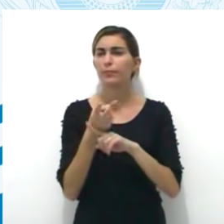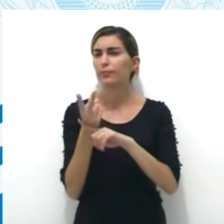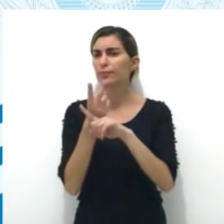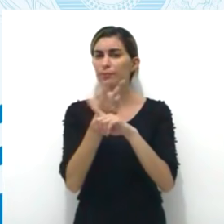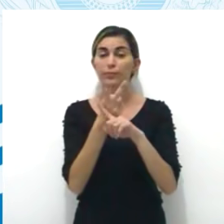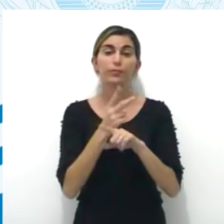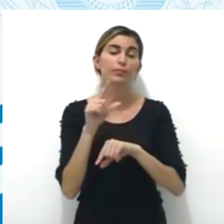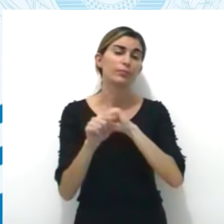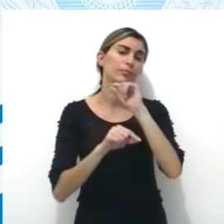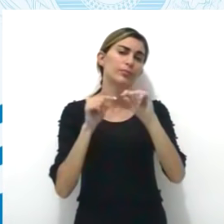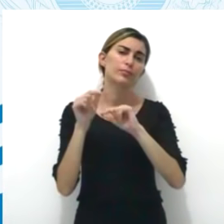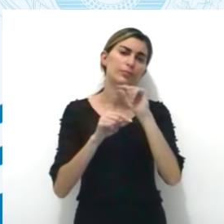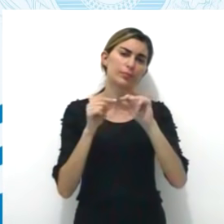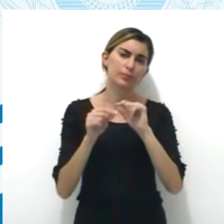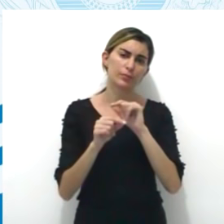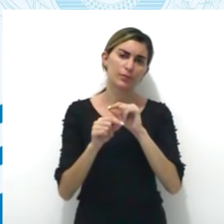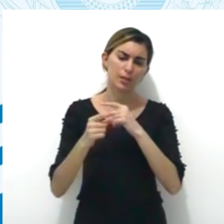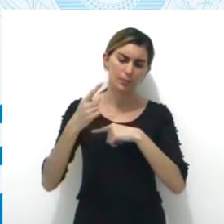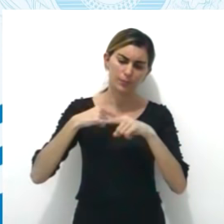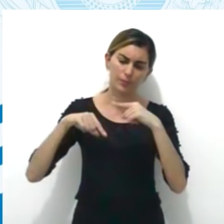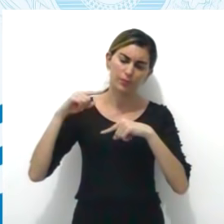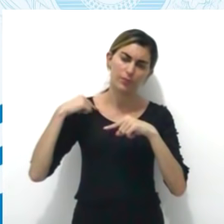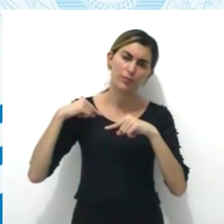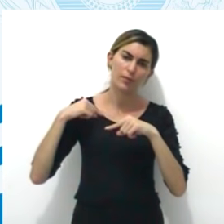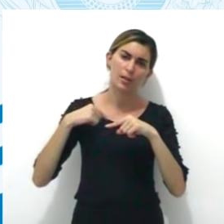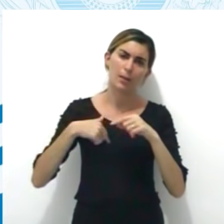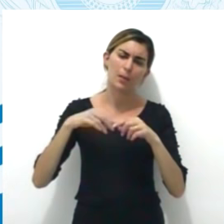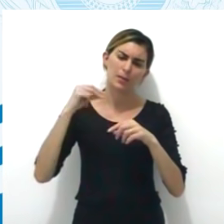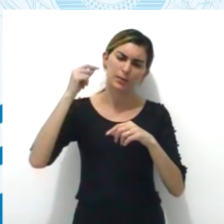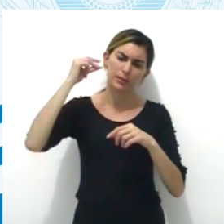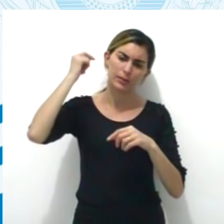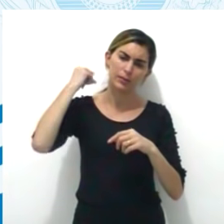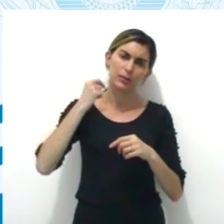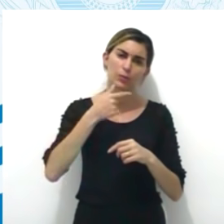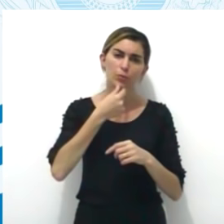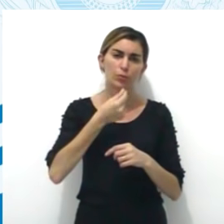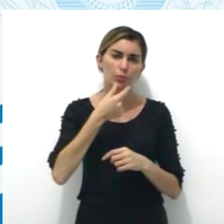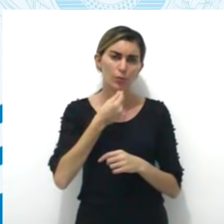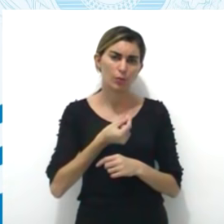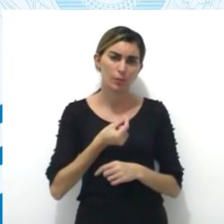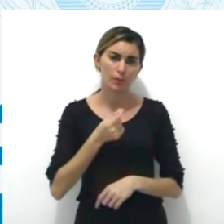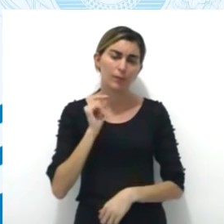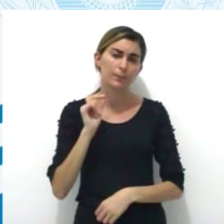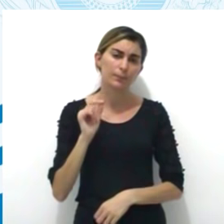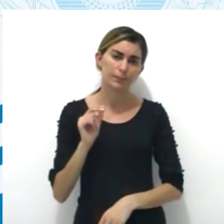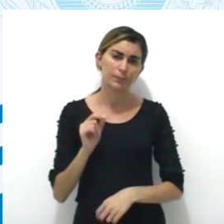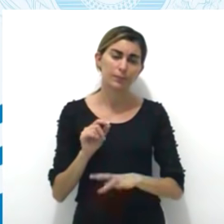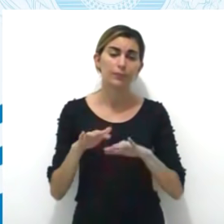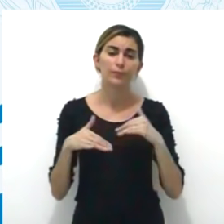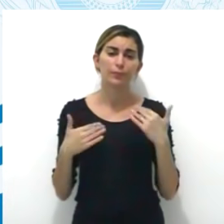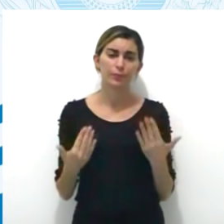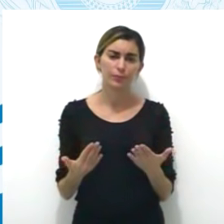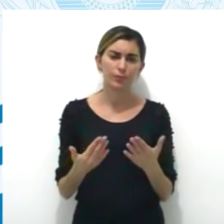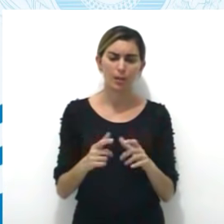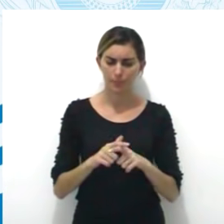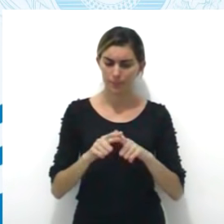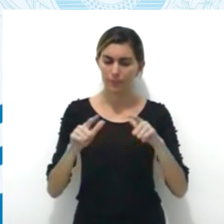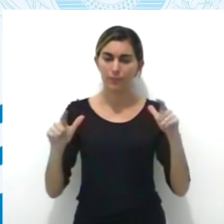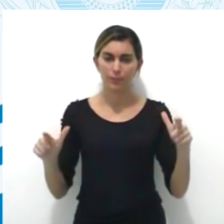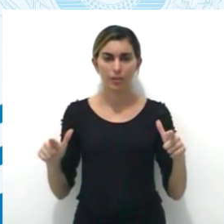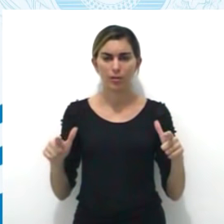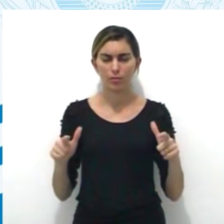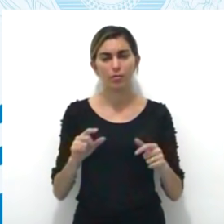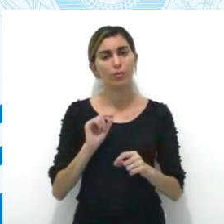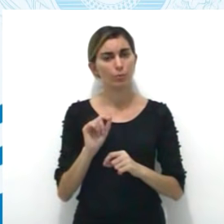em busca de quê? Do ancestral mais antigo do ser humano. Então, a